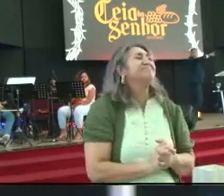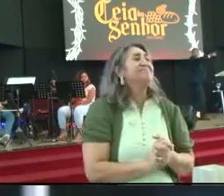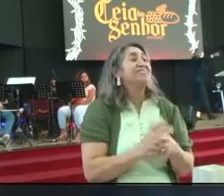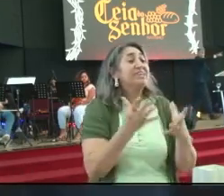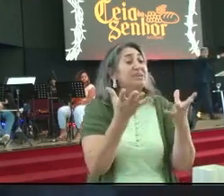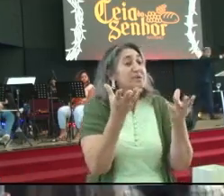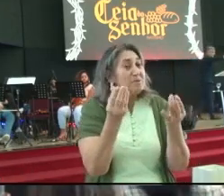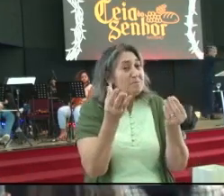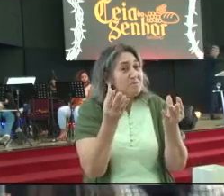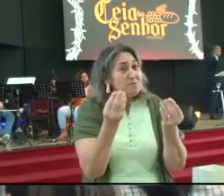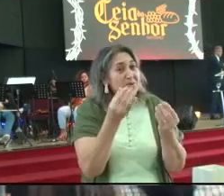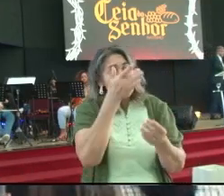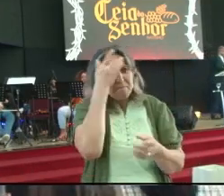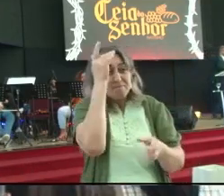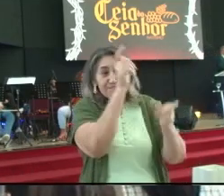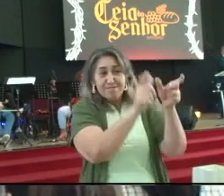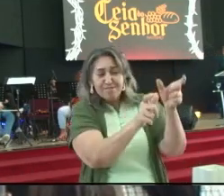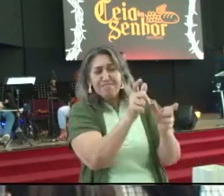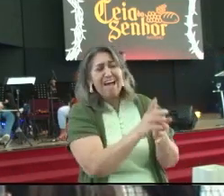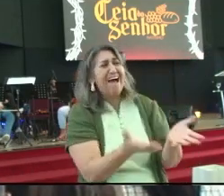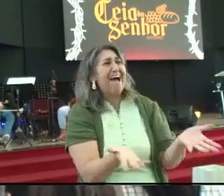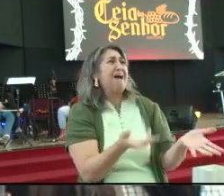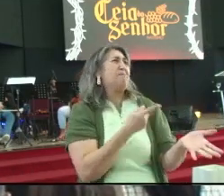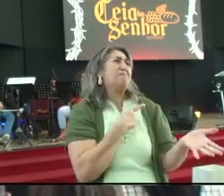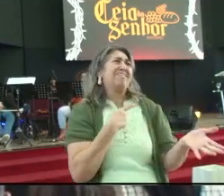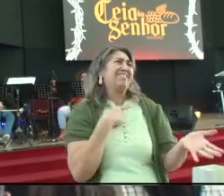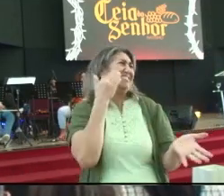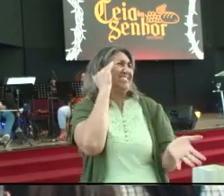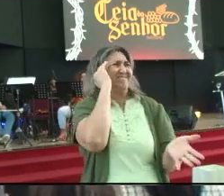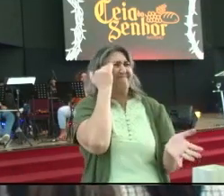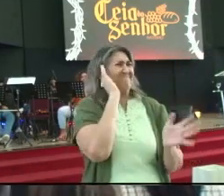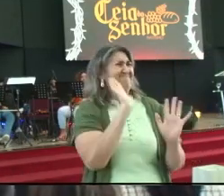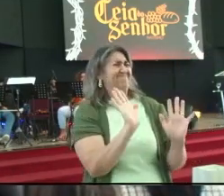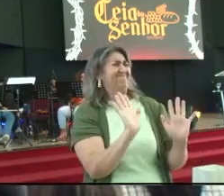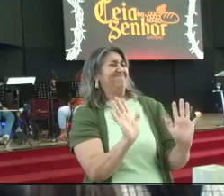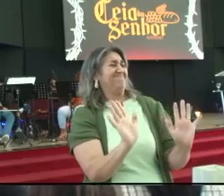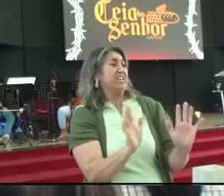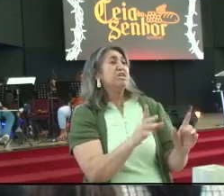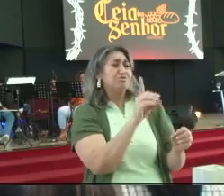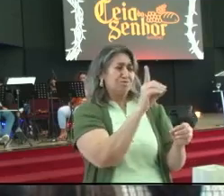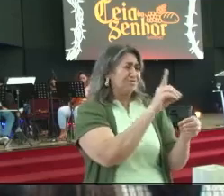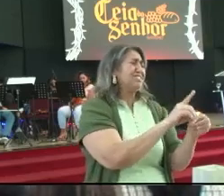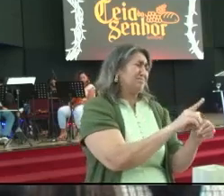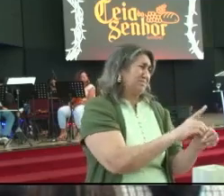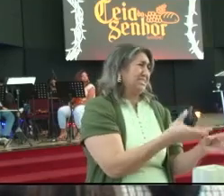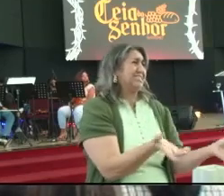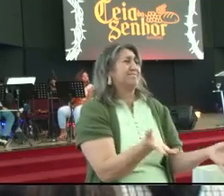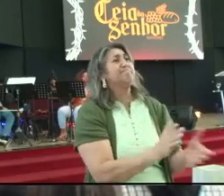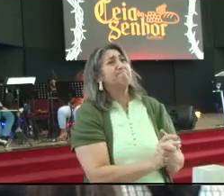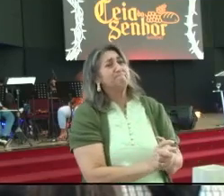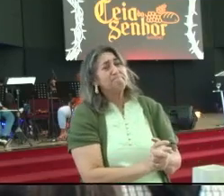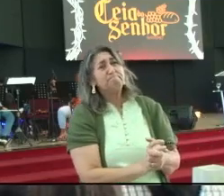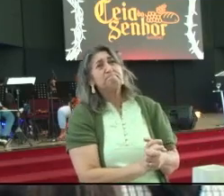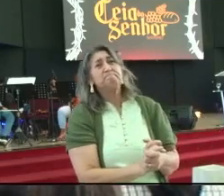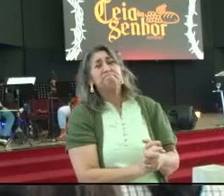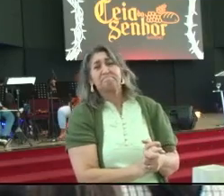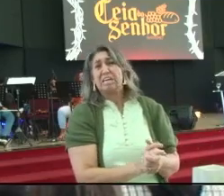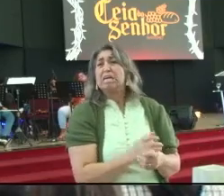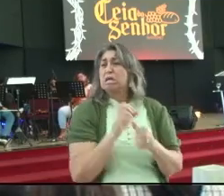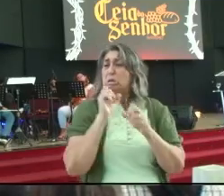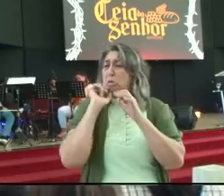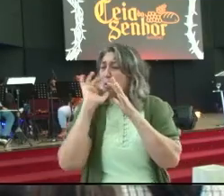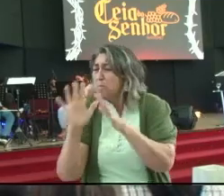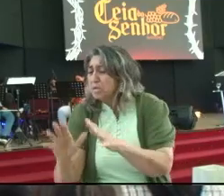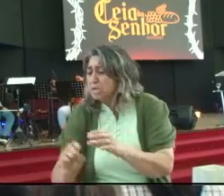Tem muitas pessoas que dizem assim: pastor, eu não entendo. Eu sou dizimista.